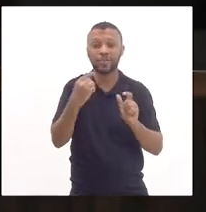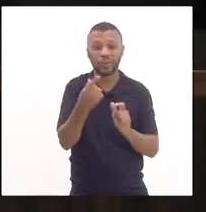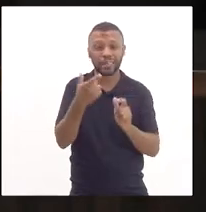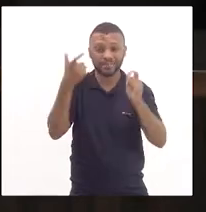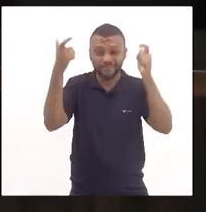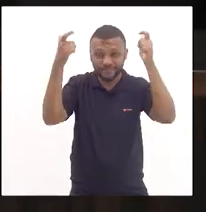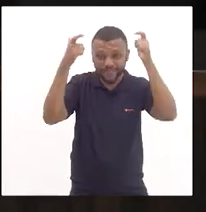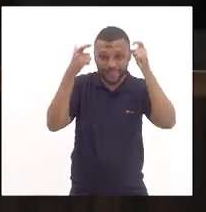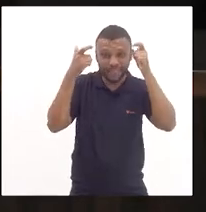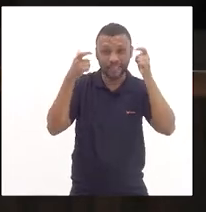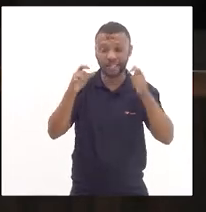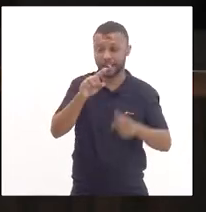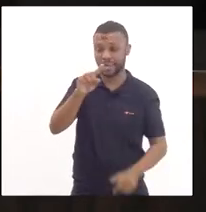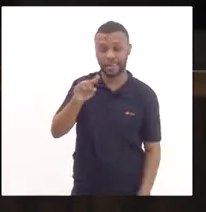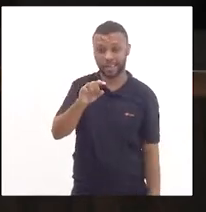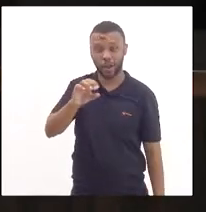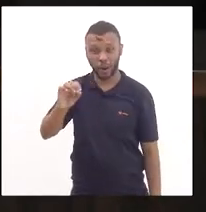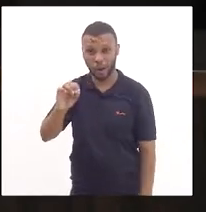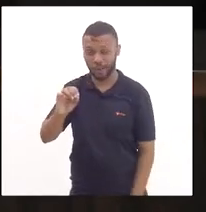Oeste, Lucinha,